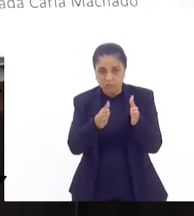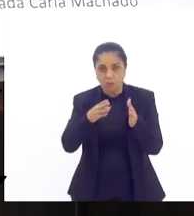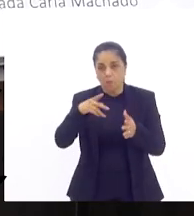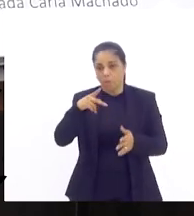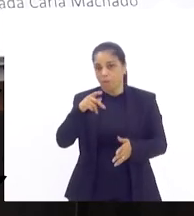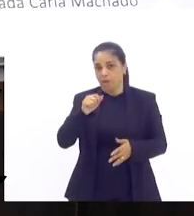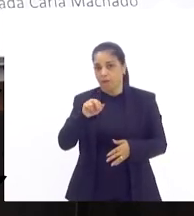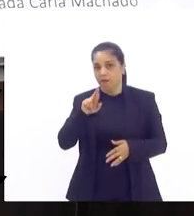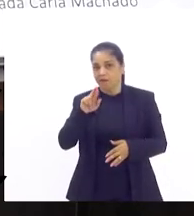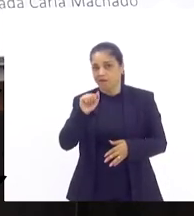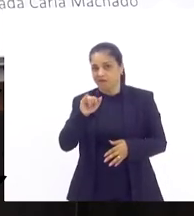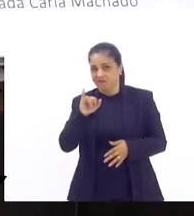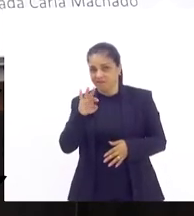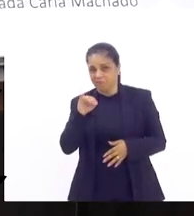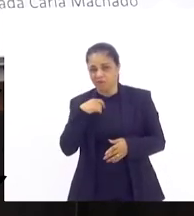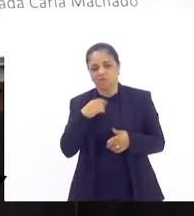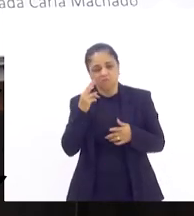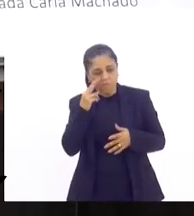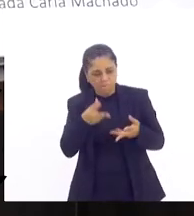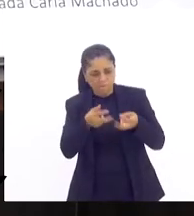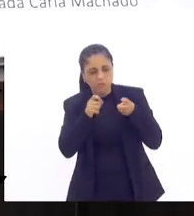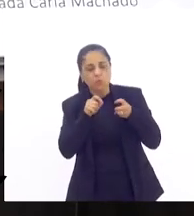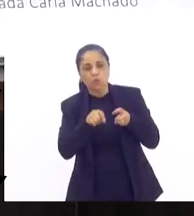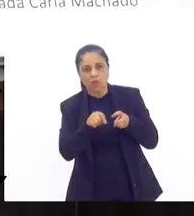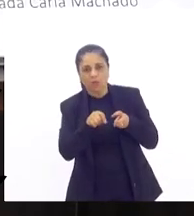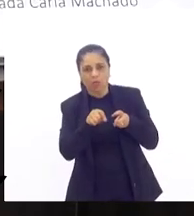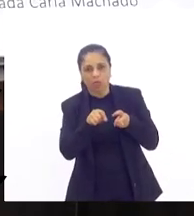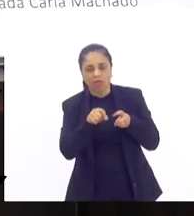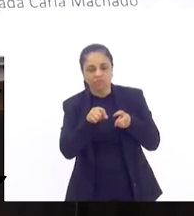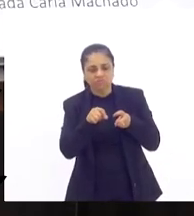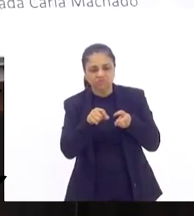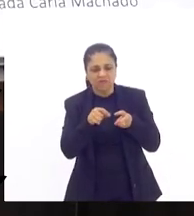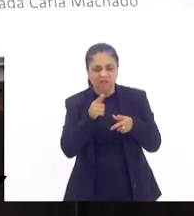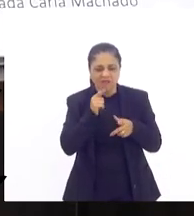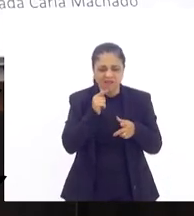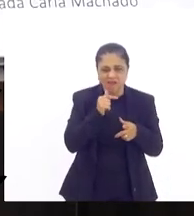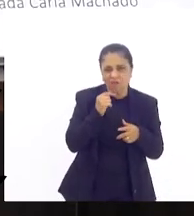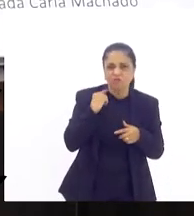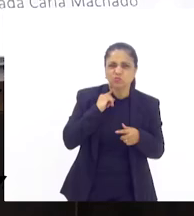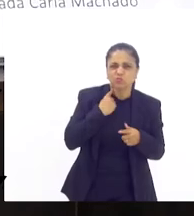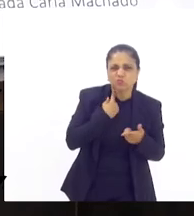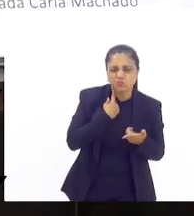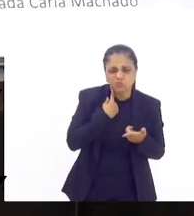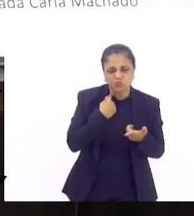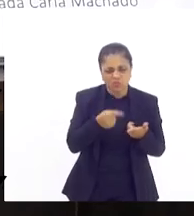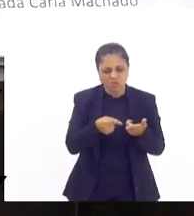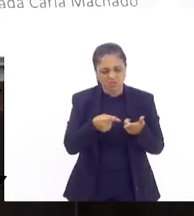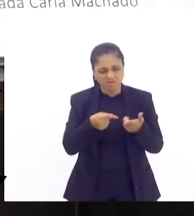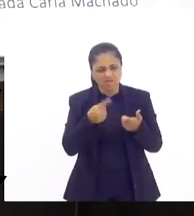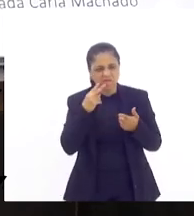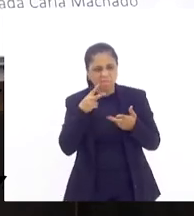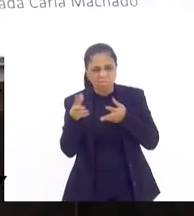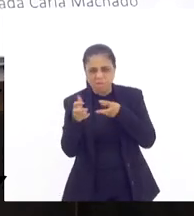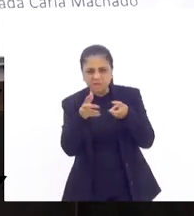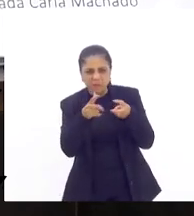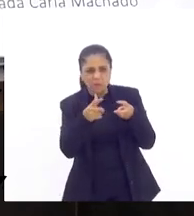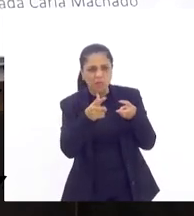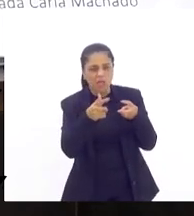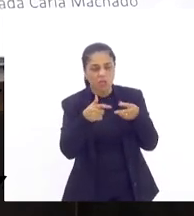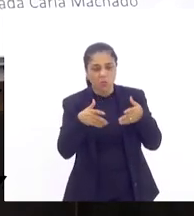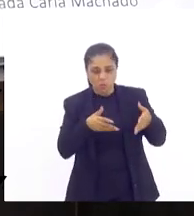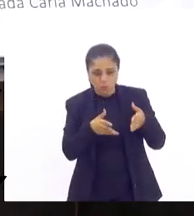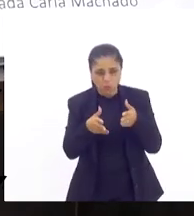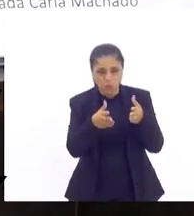descaso com o meio ambiente está ocasionando ali, né, tragédias, porque o Rio